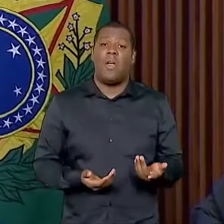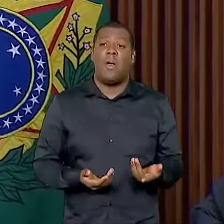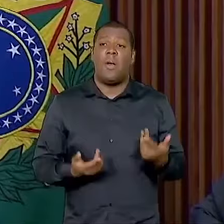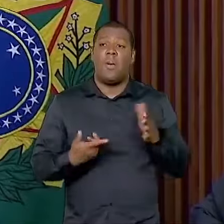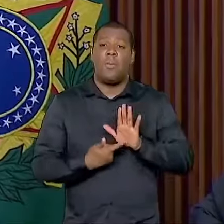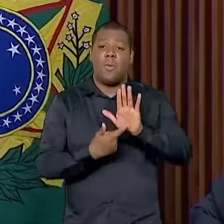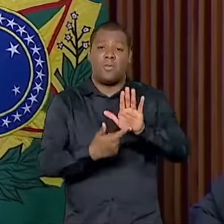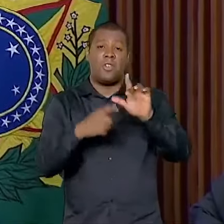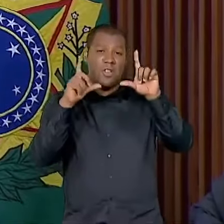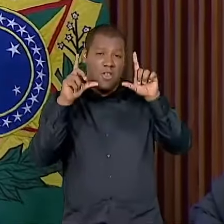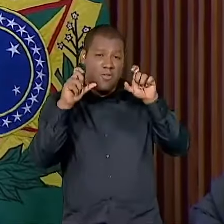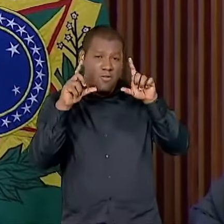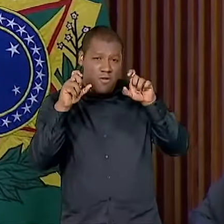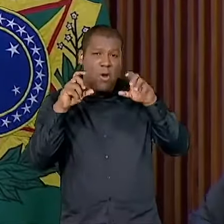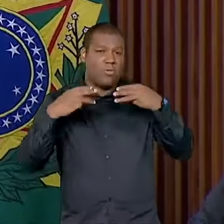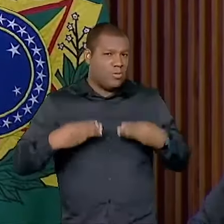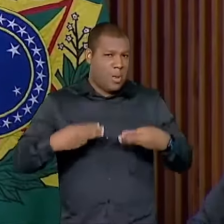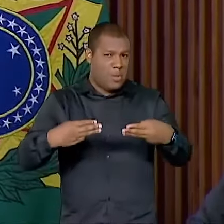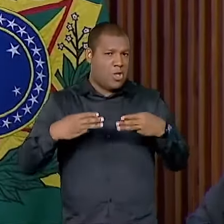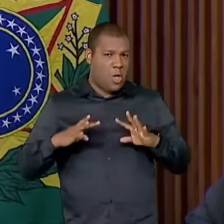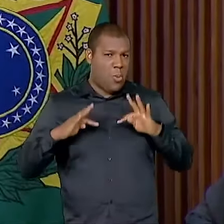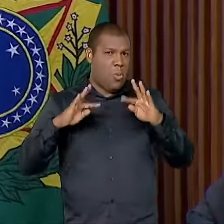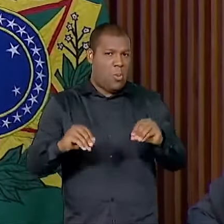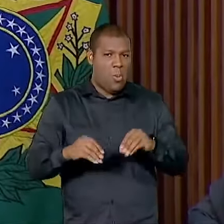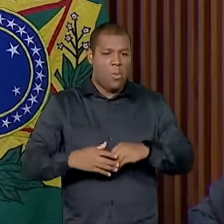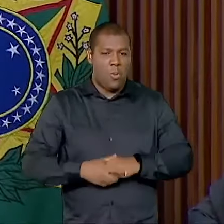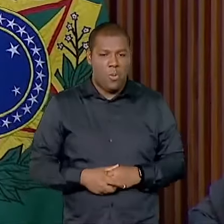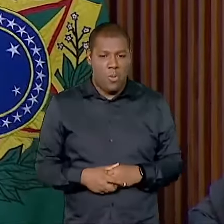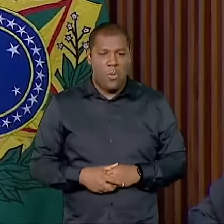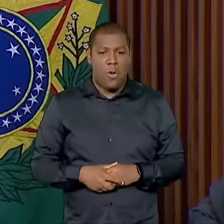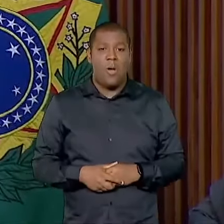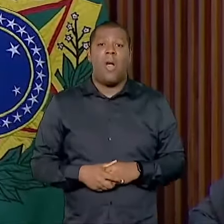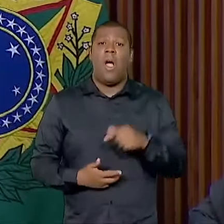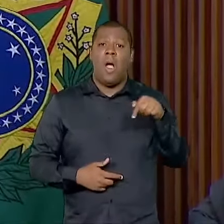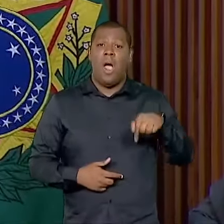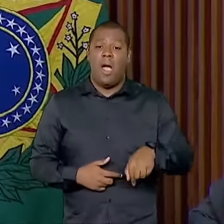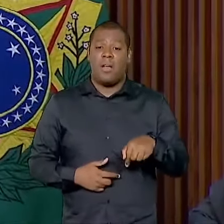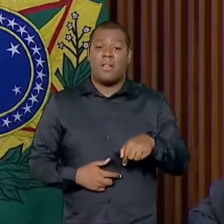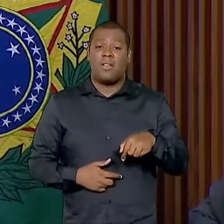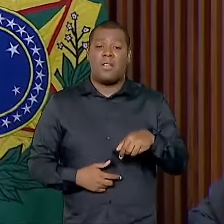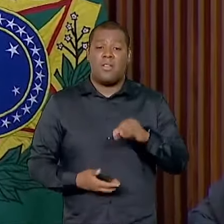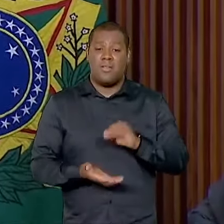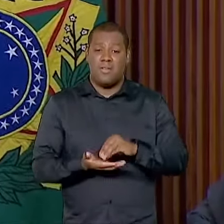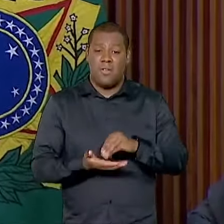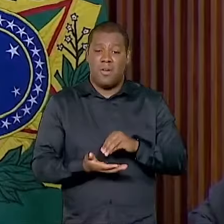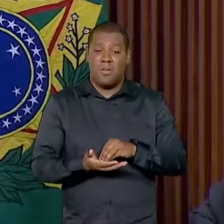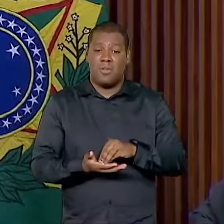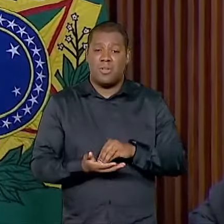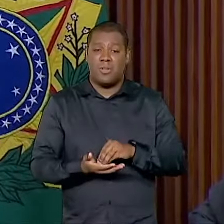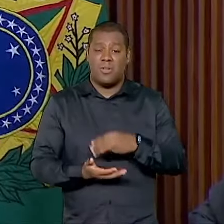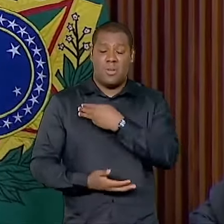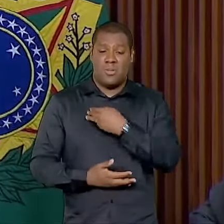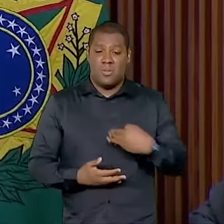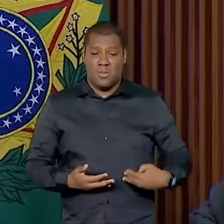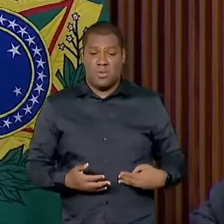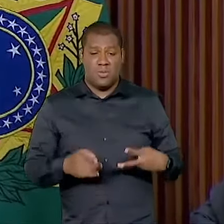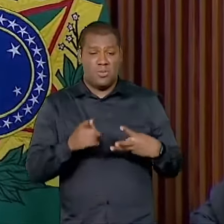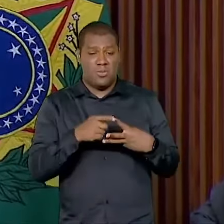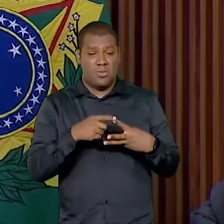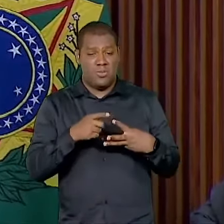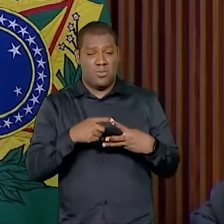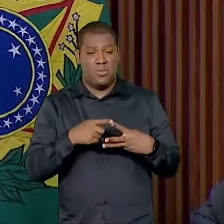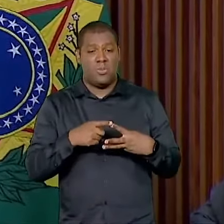tem todos os ministérios, e só falta 3 ministros. O general Gonçalves, porque pediu para sair